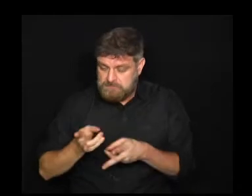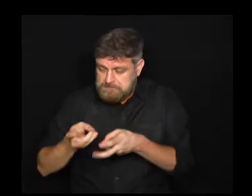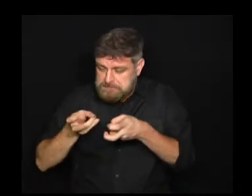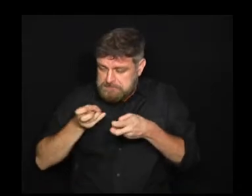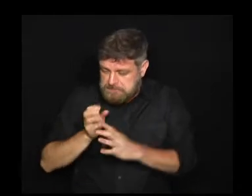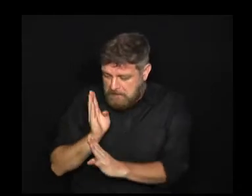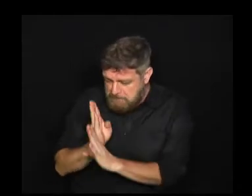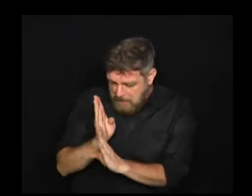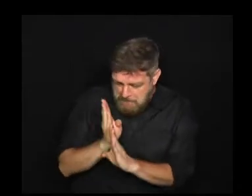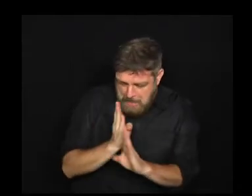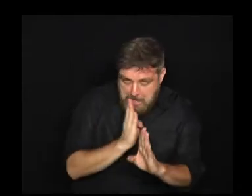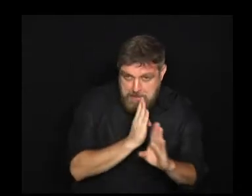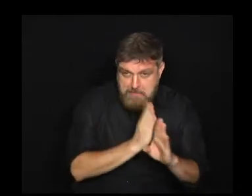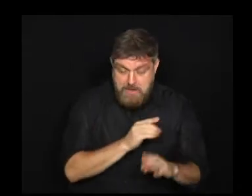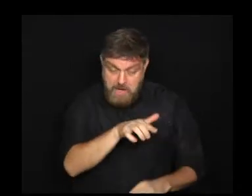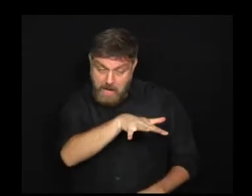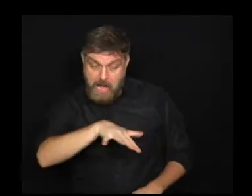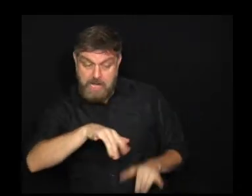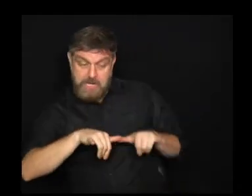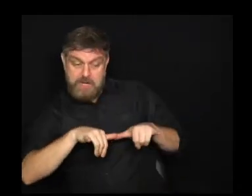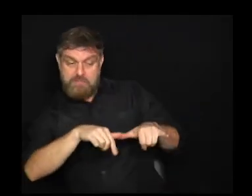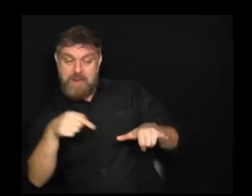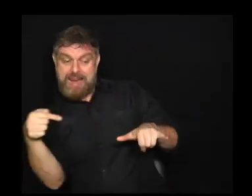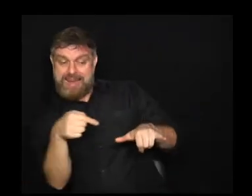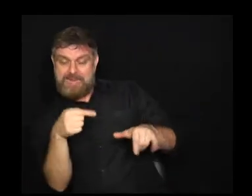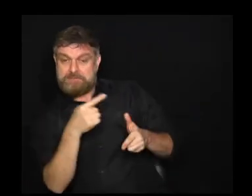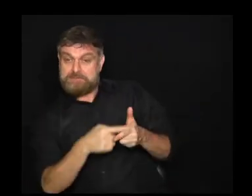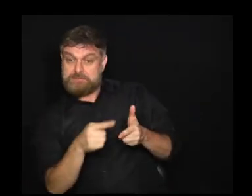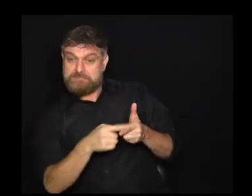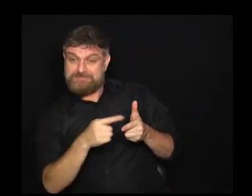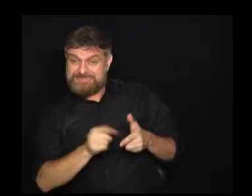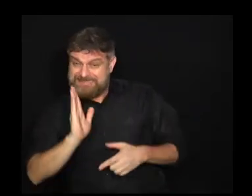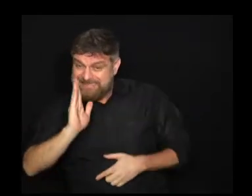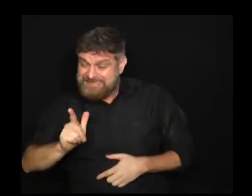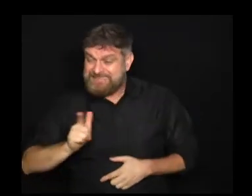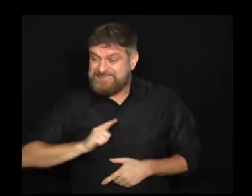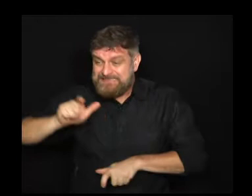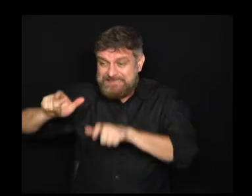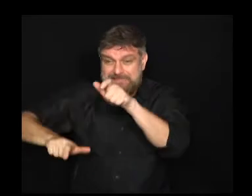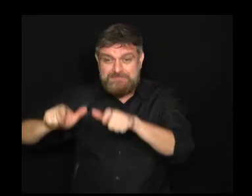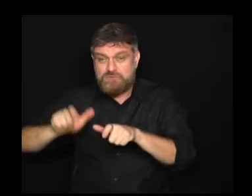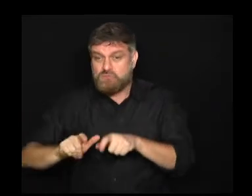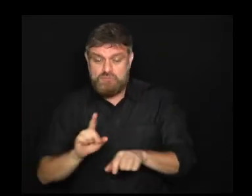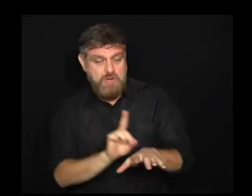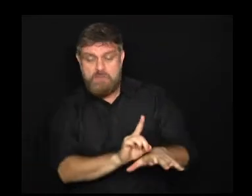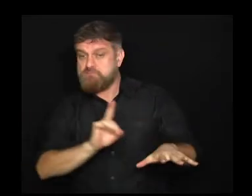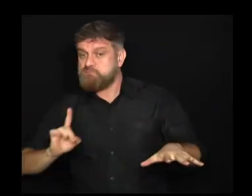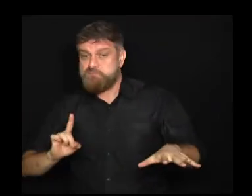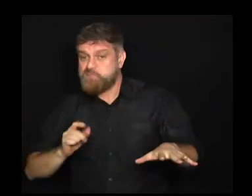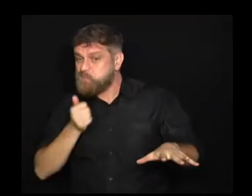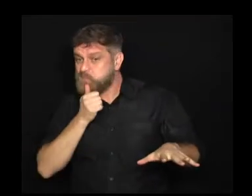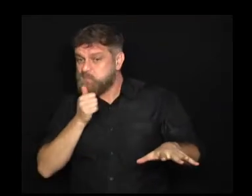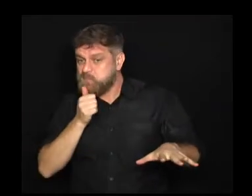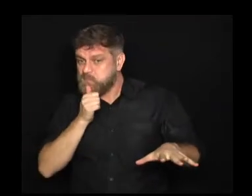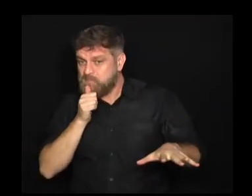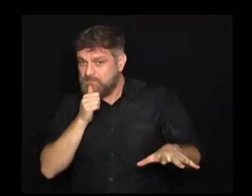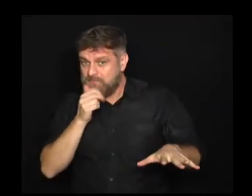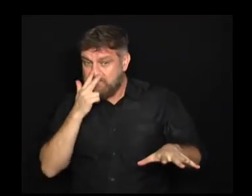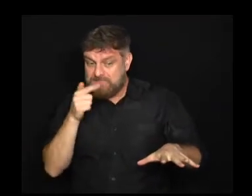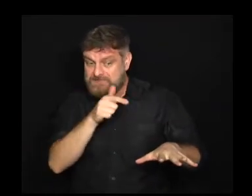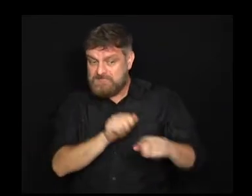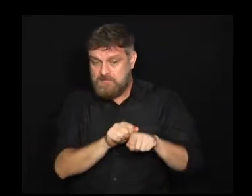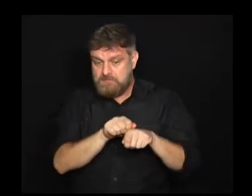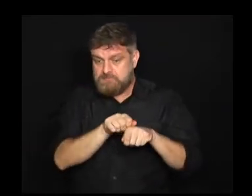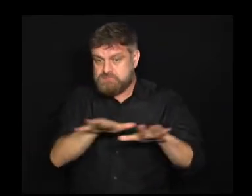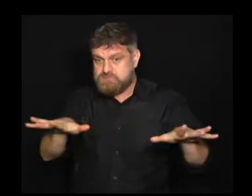identificar o mercado como problema, já tinham alguns casos que não tinham estado no mercado, sugerindo que a transmissão